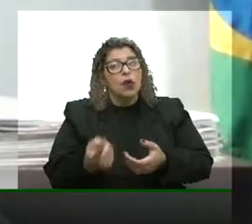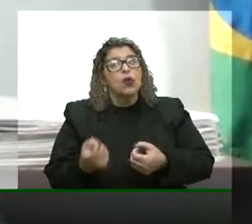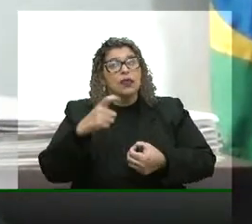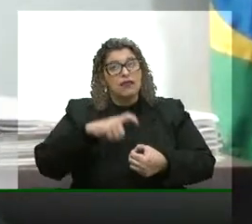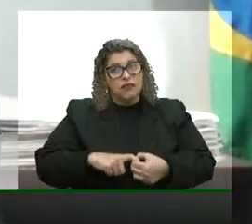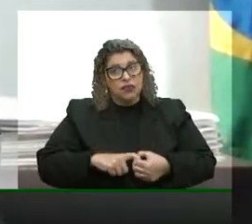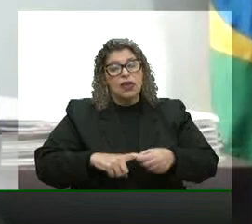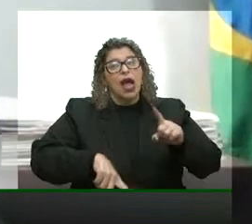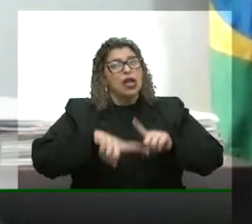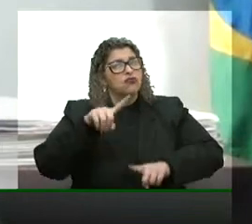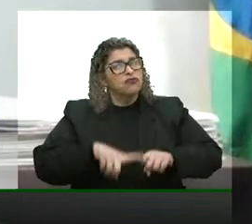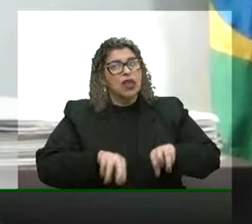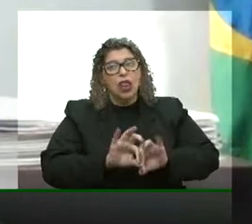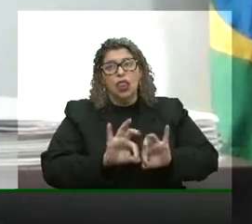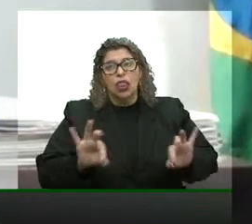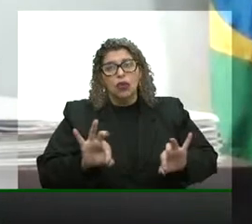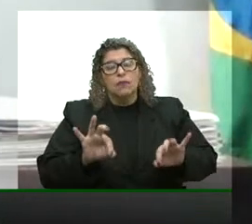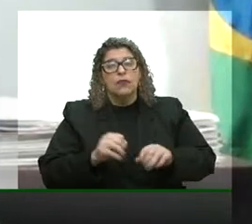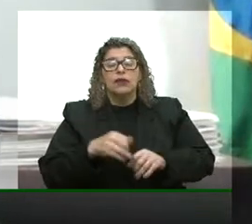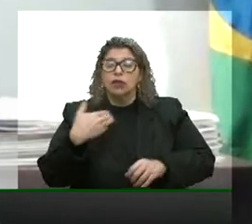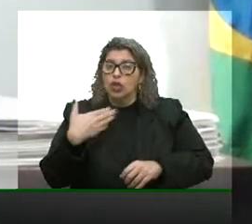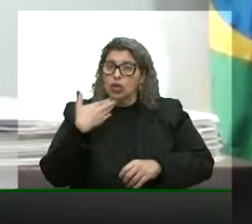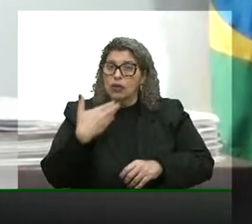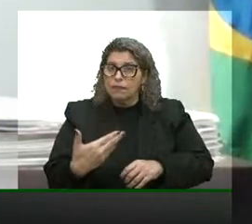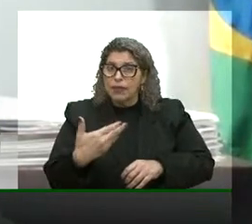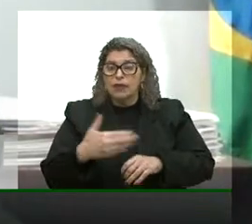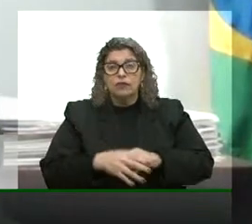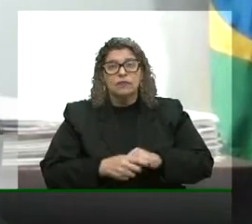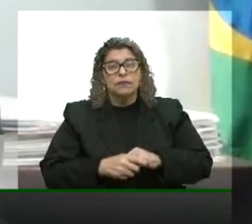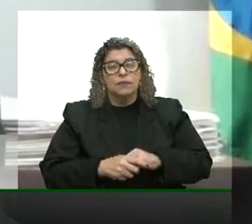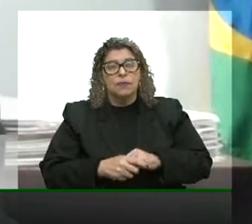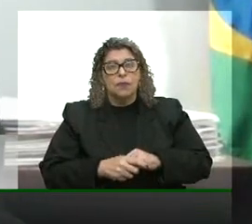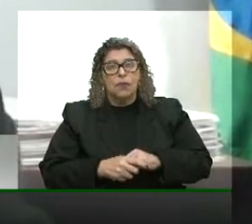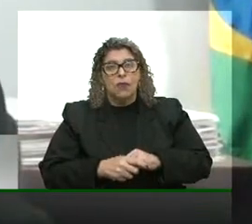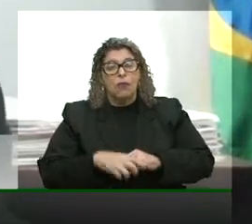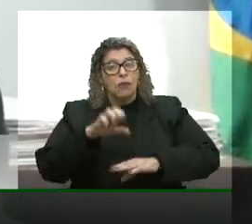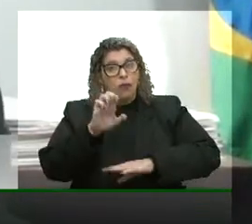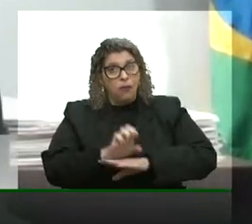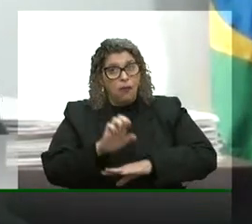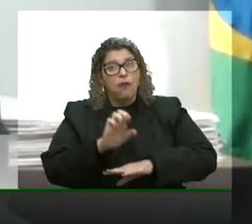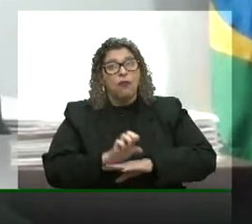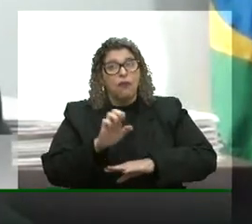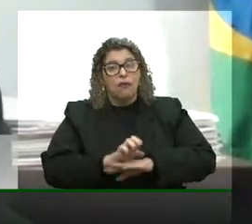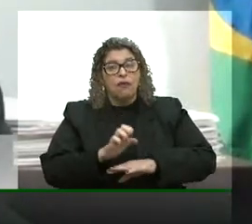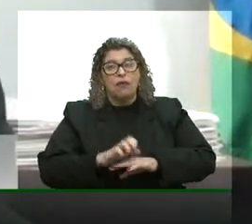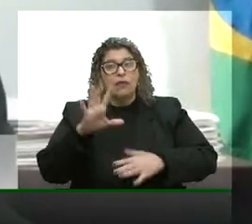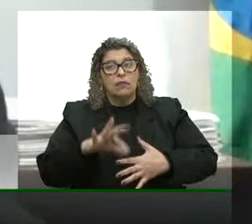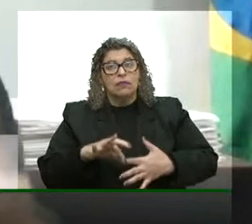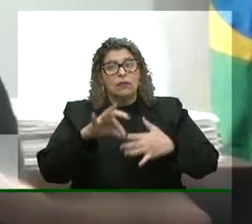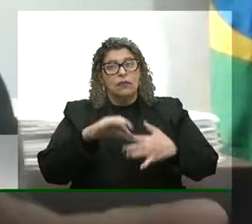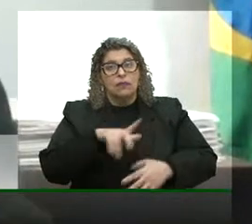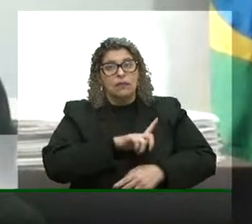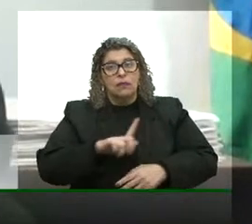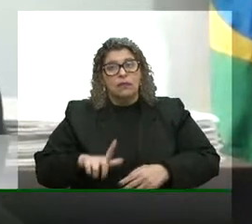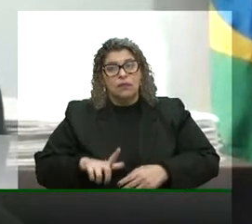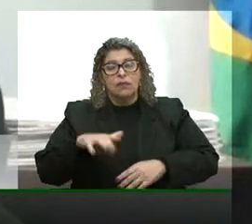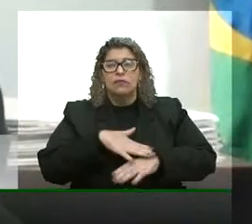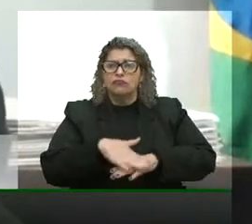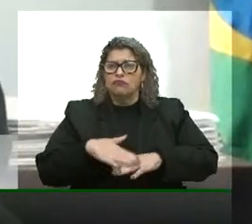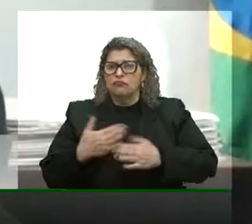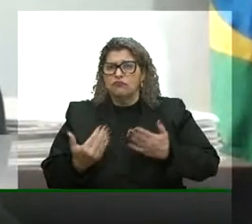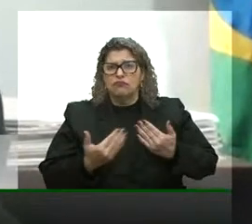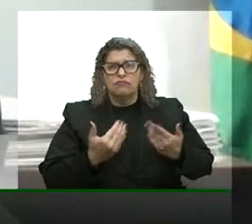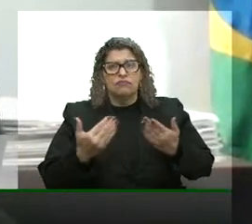à atividade normal. Então, eu peço, e o Estado, o líder do governo, na conversa que